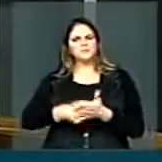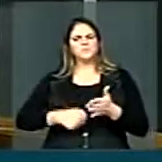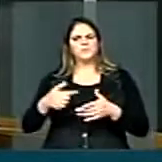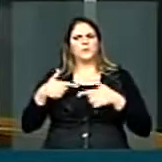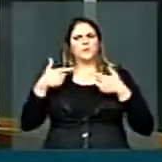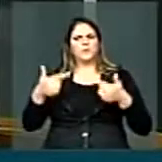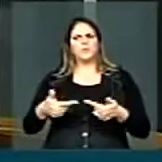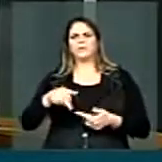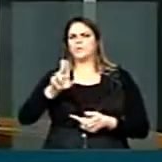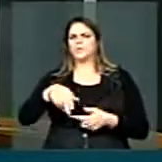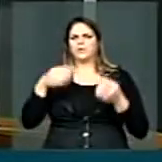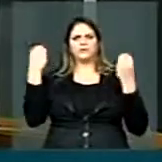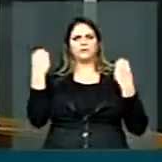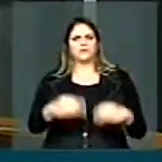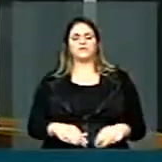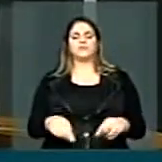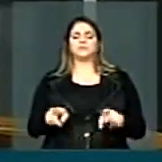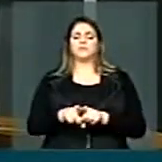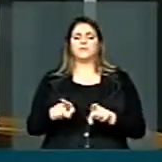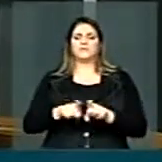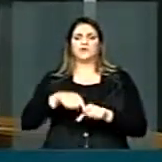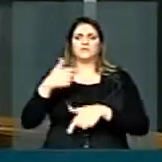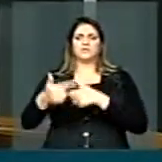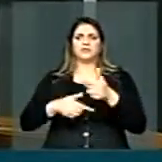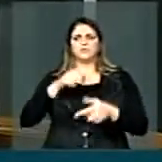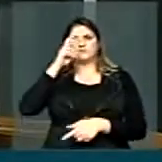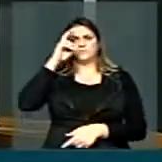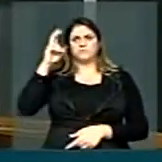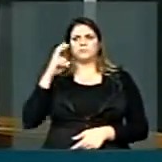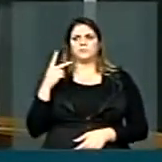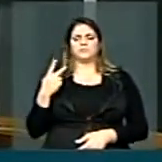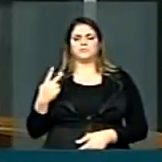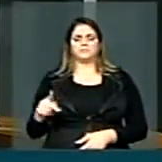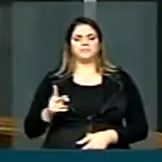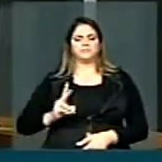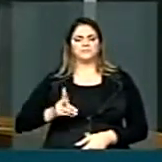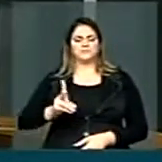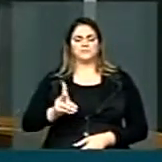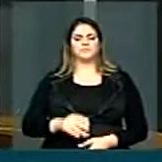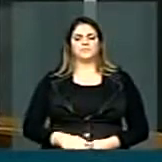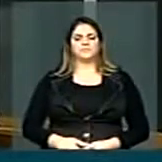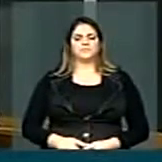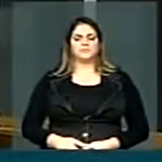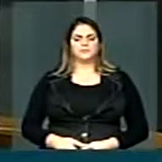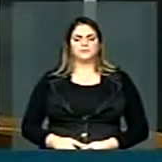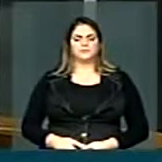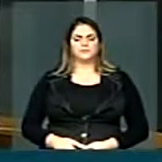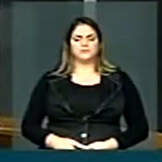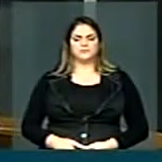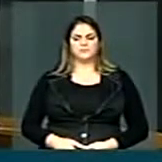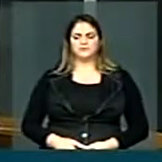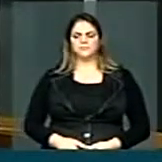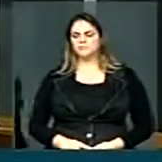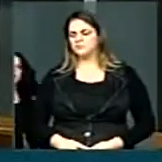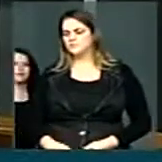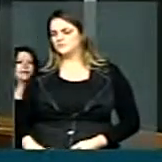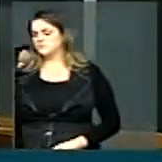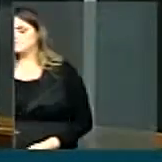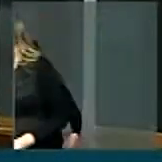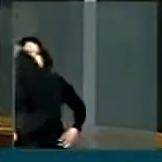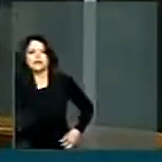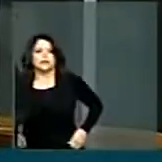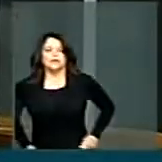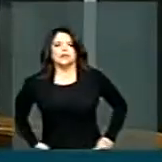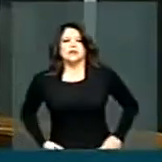combatividade sem trégua, pelos atributos intelectuais que eram apanágio de Sérgio, pela obra que ele tão bem realizou e pelo